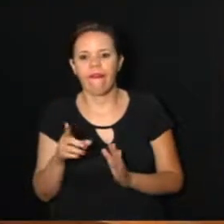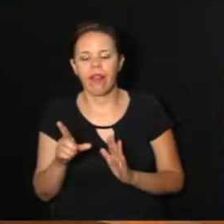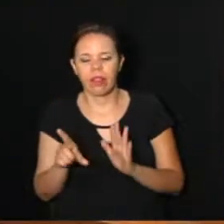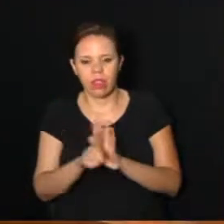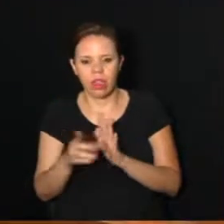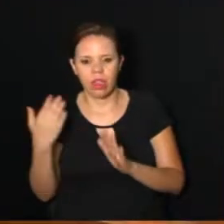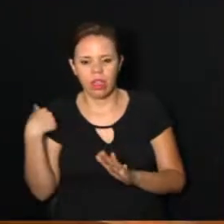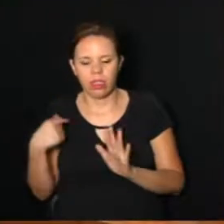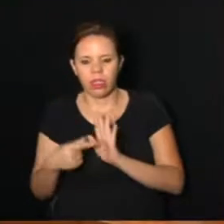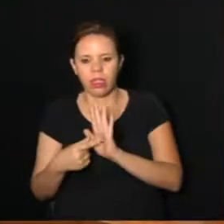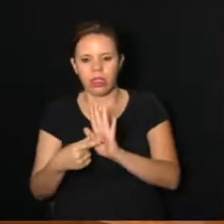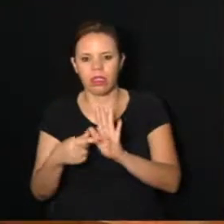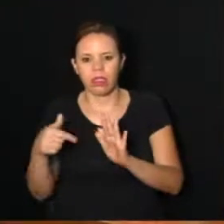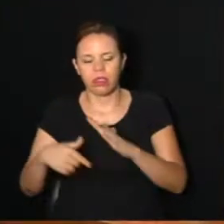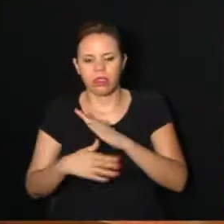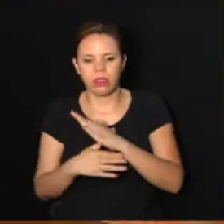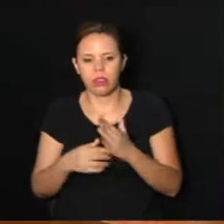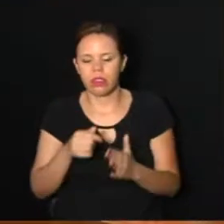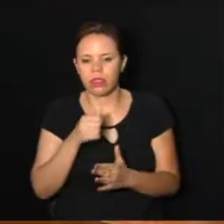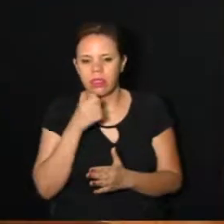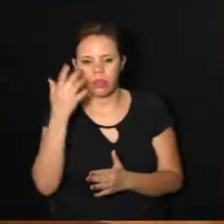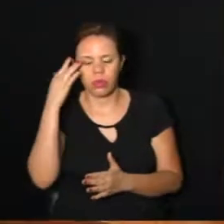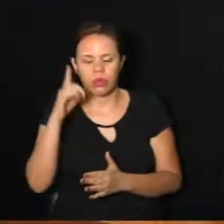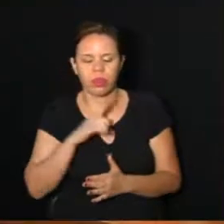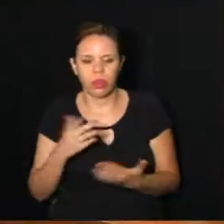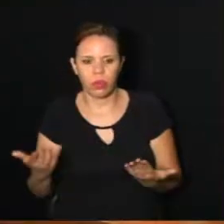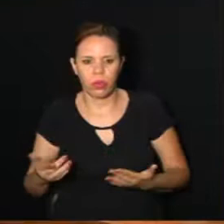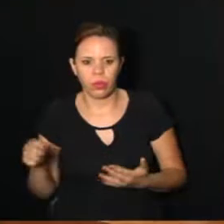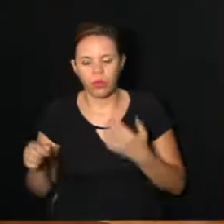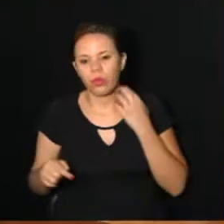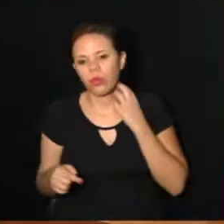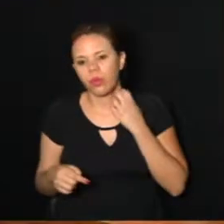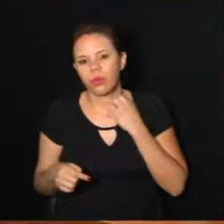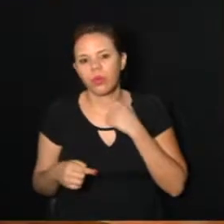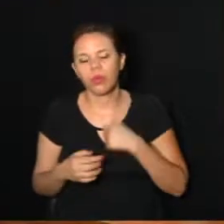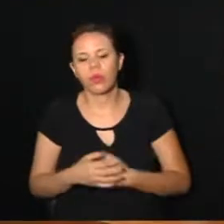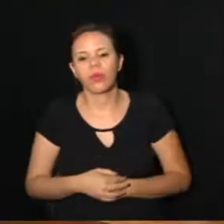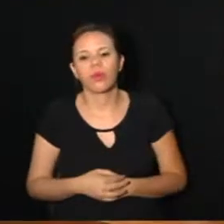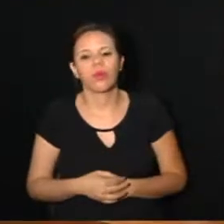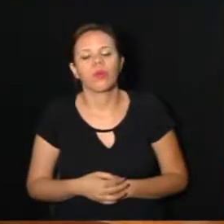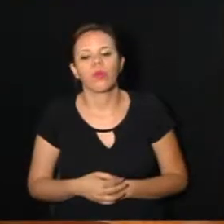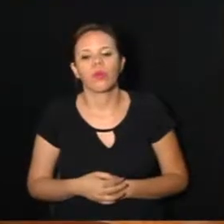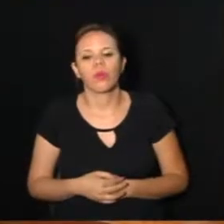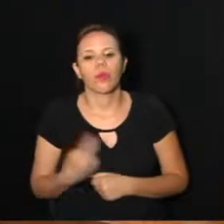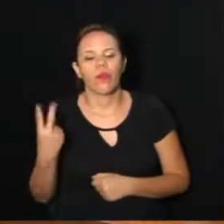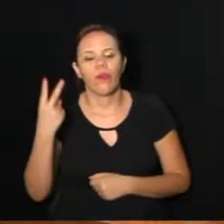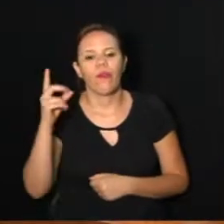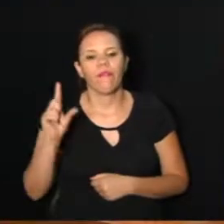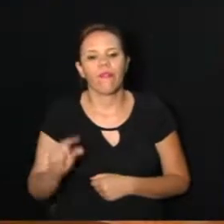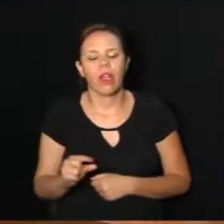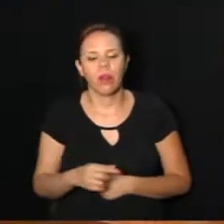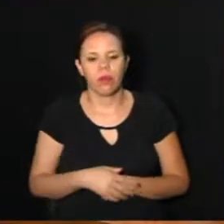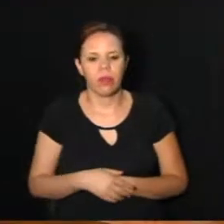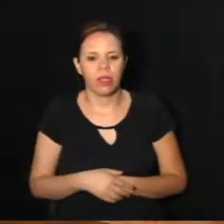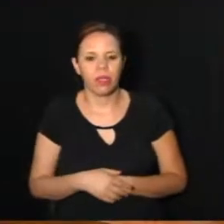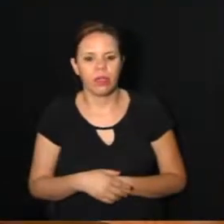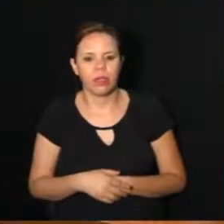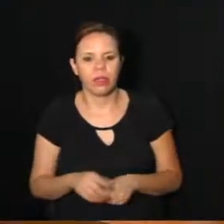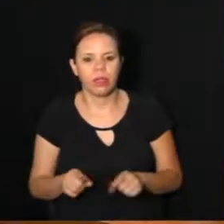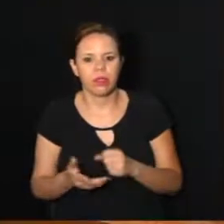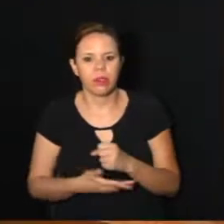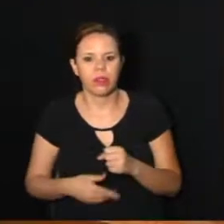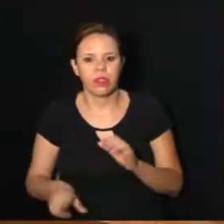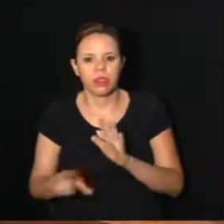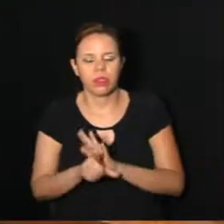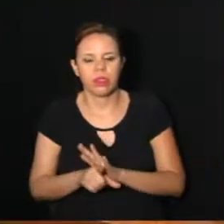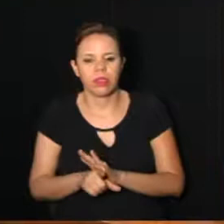apresentou para a Câmara, eu não sei se existe ainda hoje, um alvará com valor menor, baseado na lei